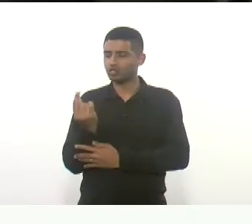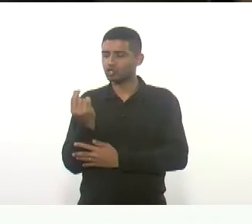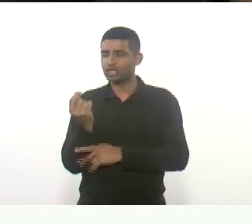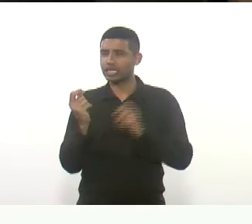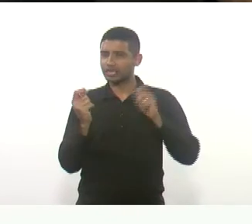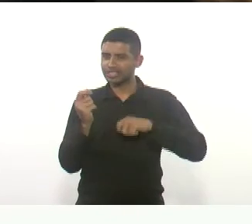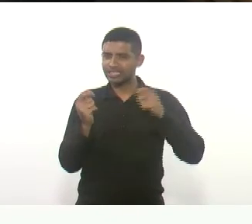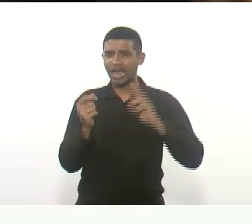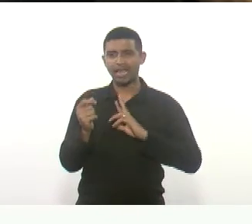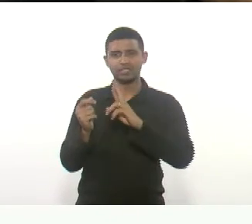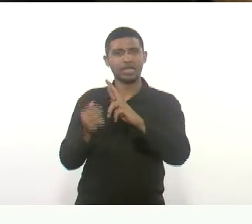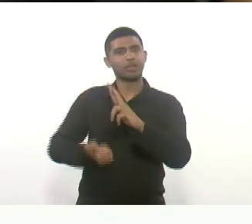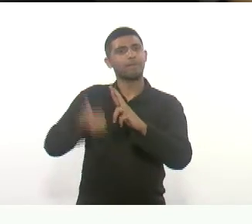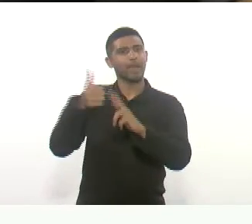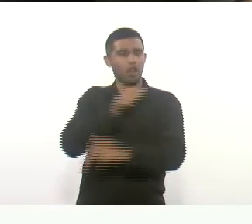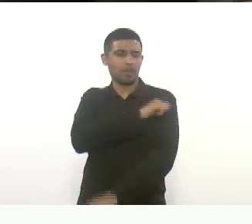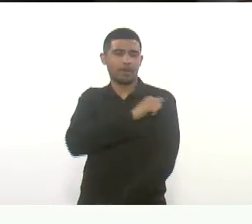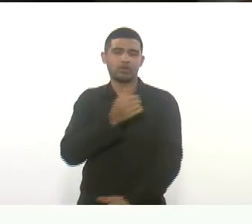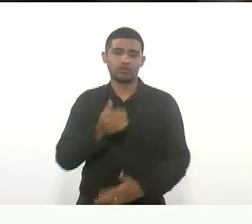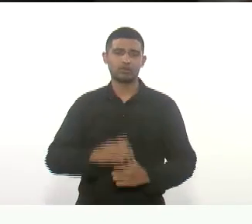melhor para os alunos. Então,